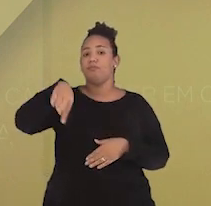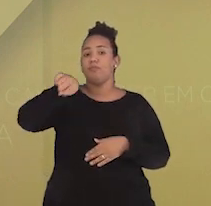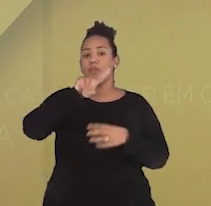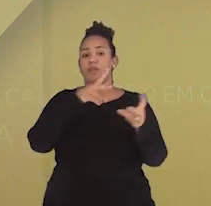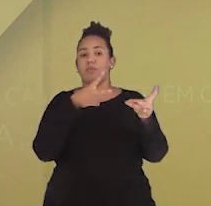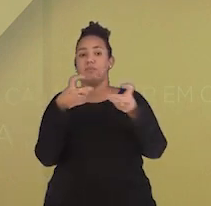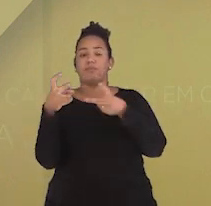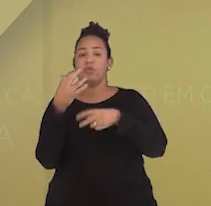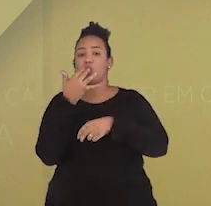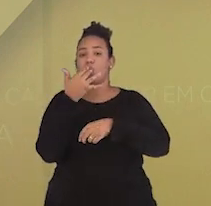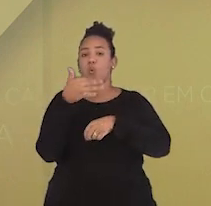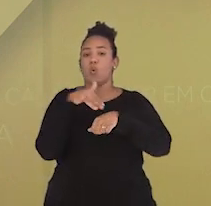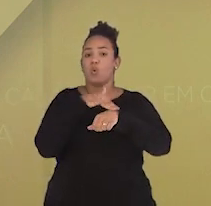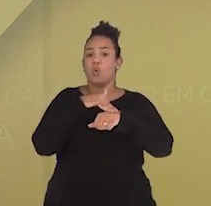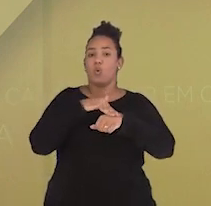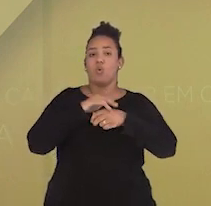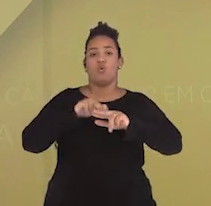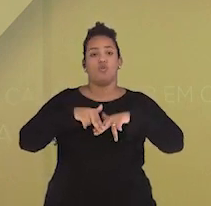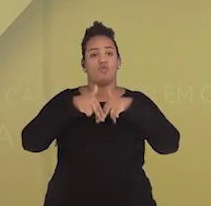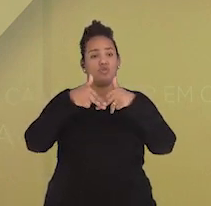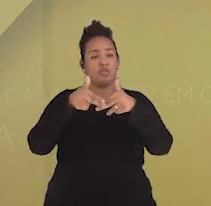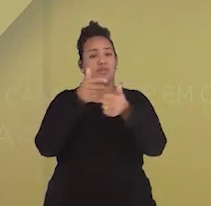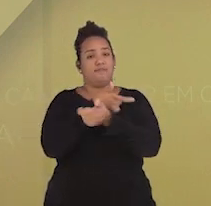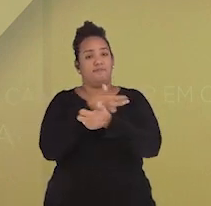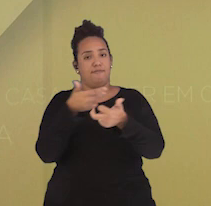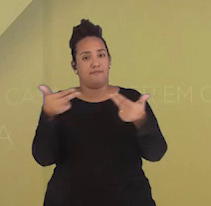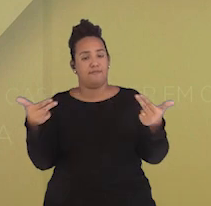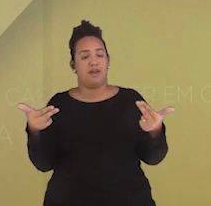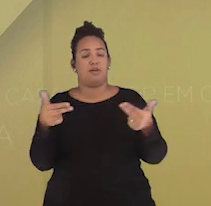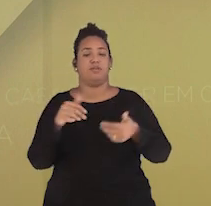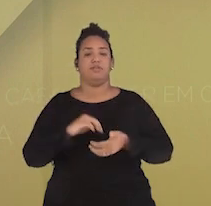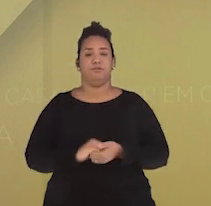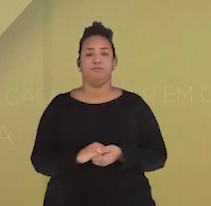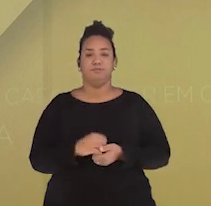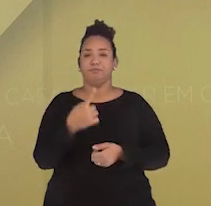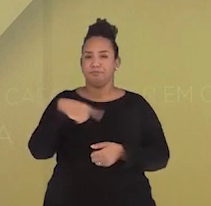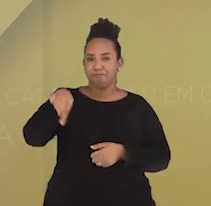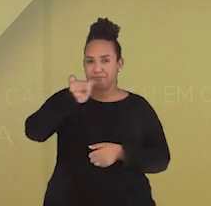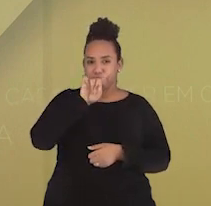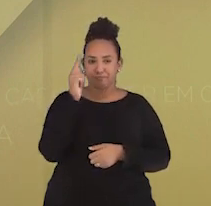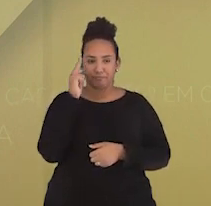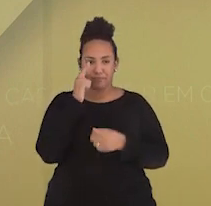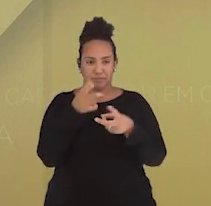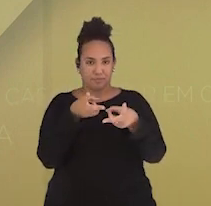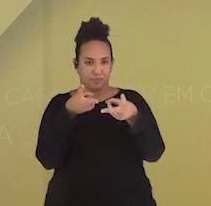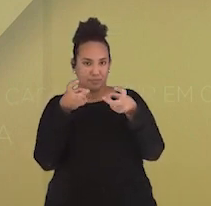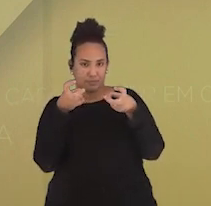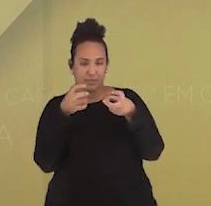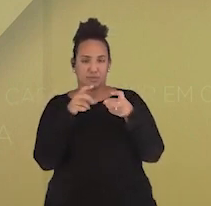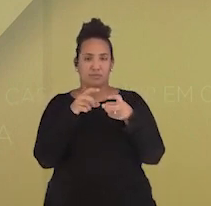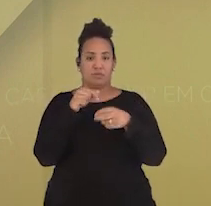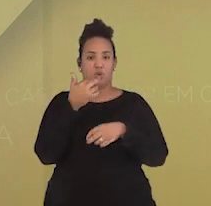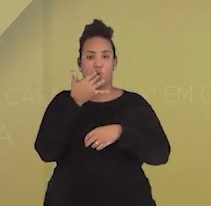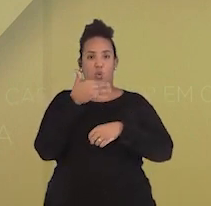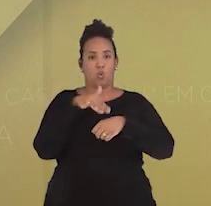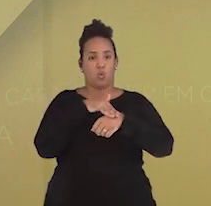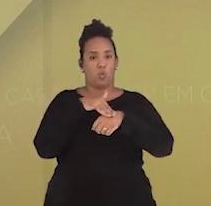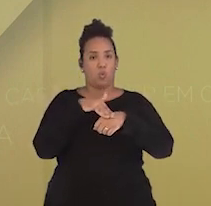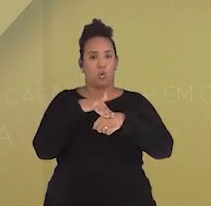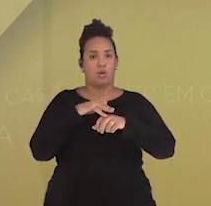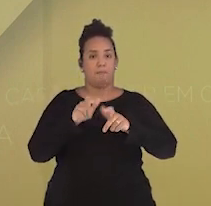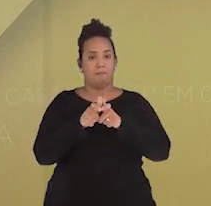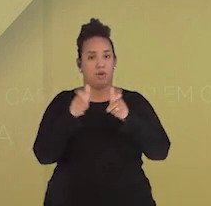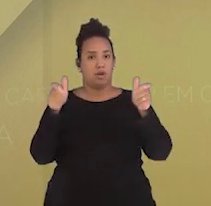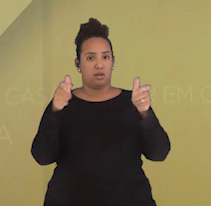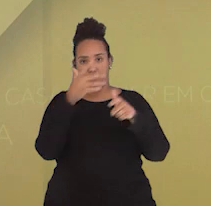raças são diversas em nosso país. Consegue identificar a cor ou raça da maior parte da